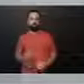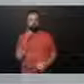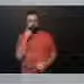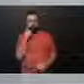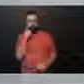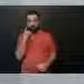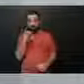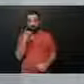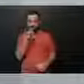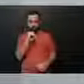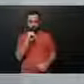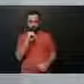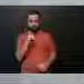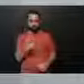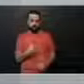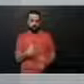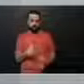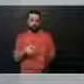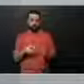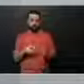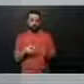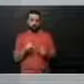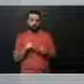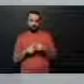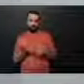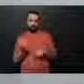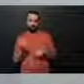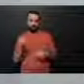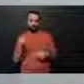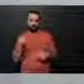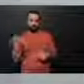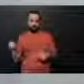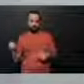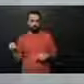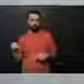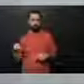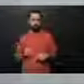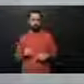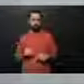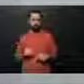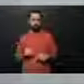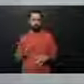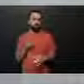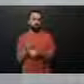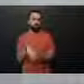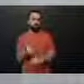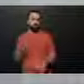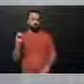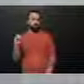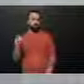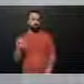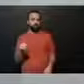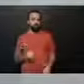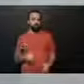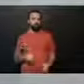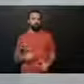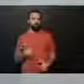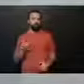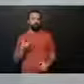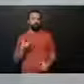Observe que o 0 multiplicado por 10 é igual a 0. Isso acontece com qualquer número